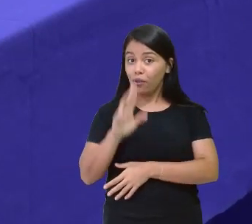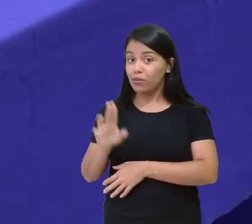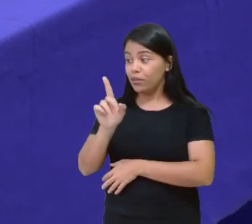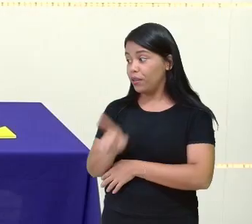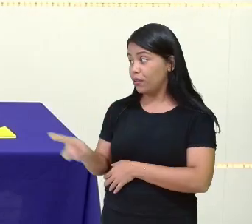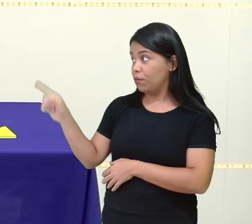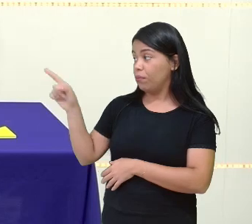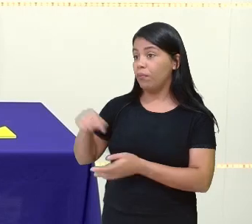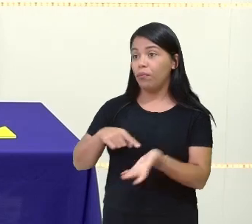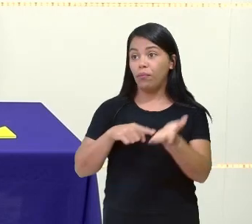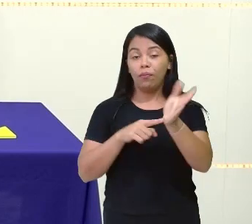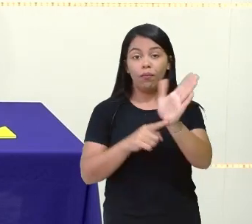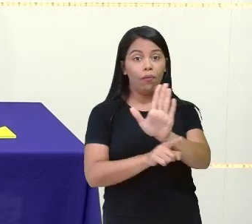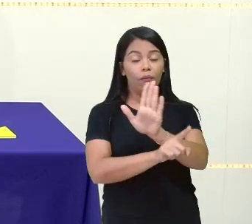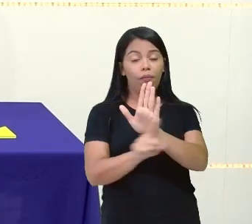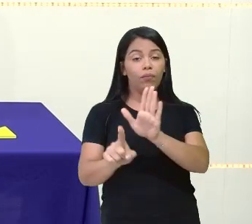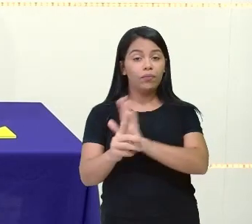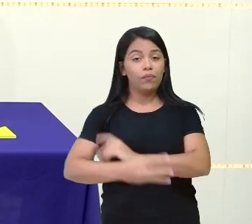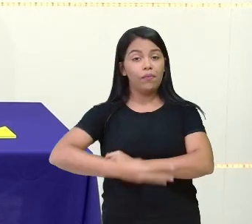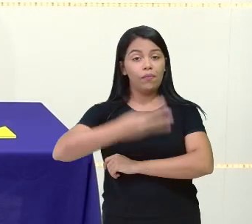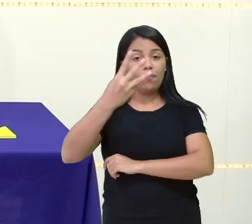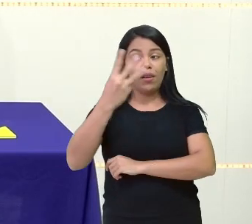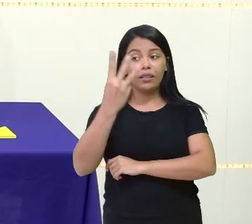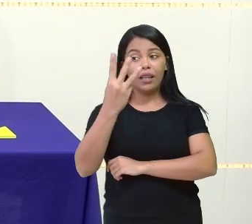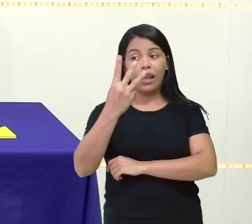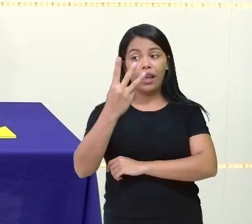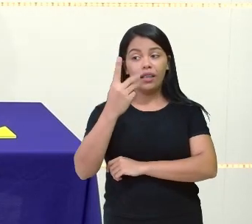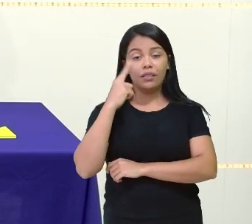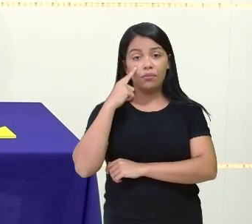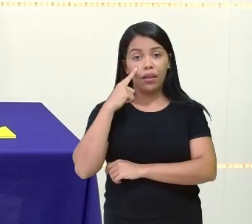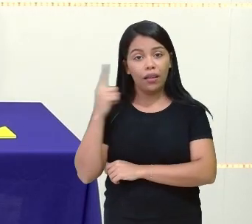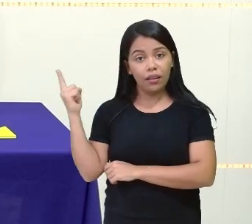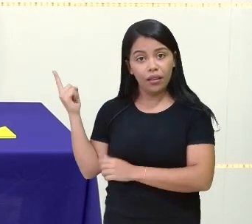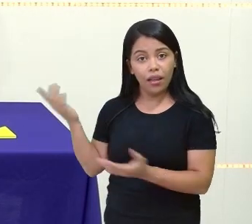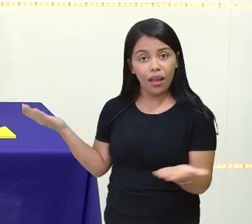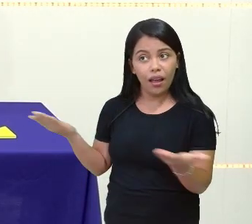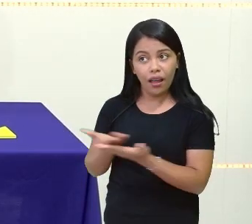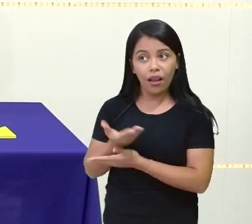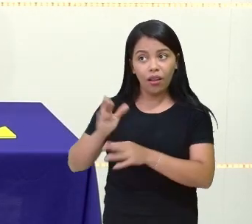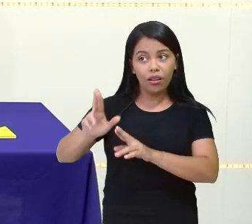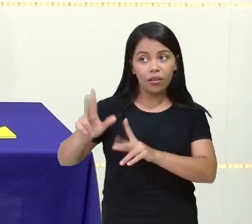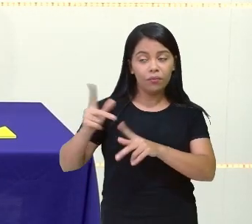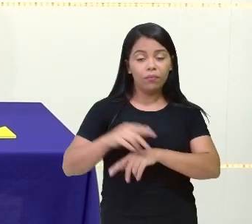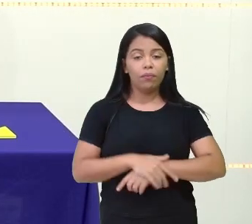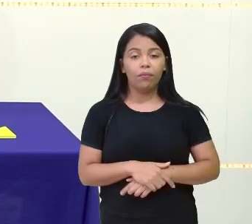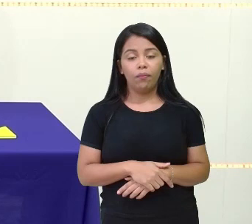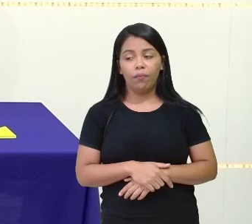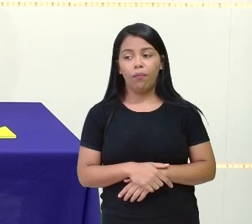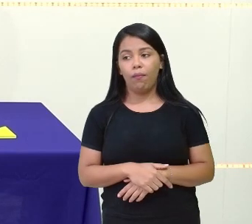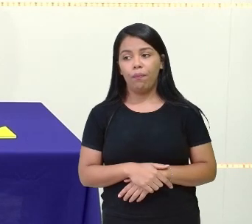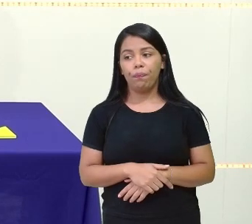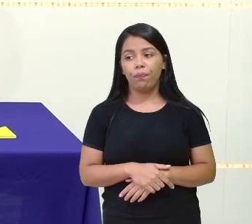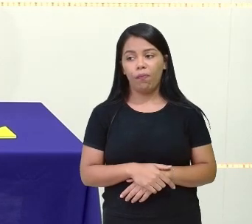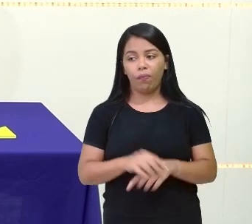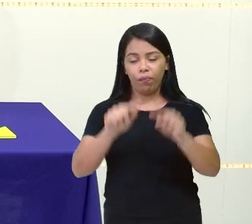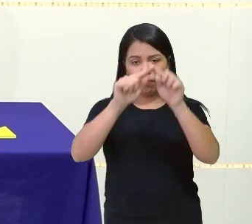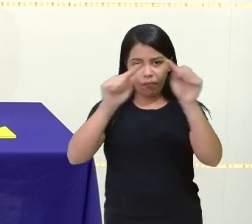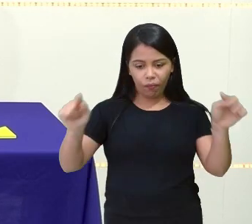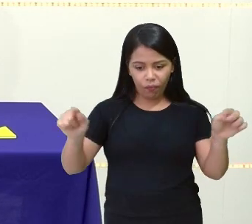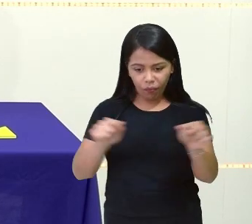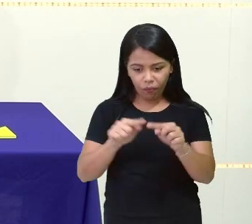eu apresento para vocês aqui essas 3 peças que são diferentes, 3 figuras planas diferentes, o triângulo,